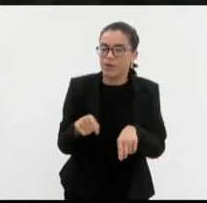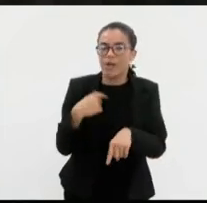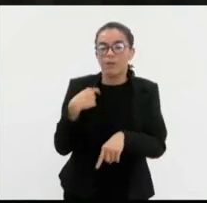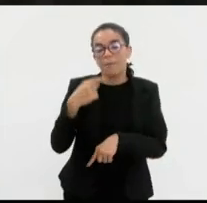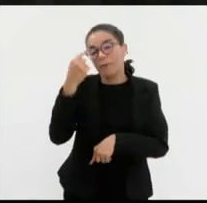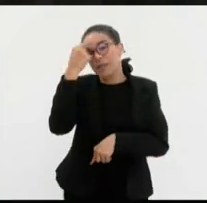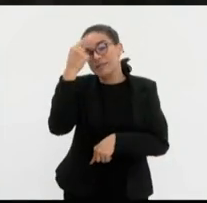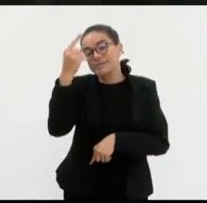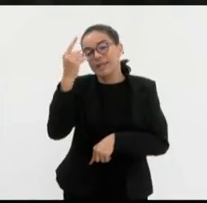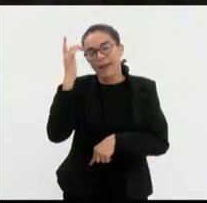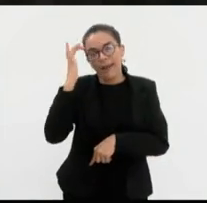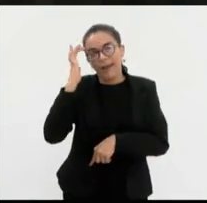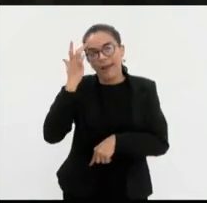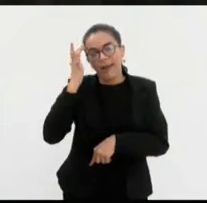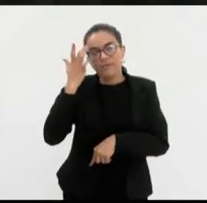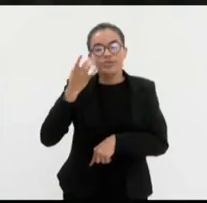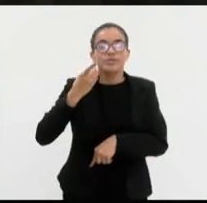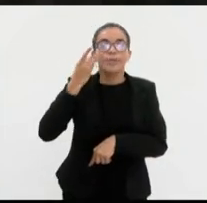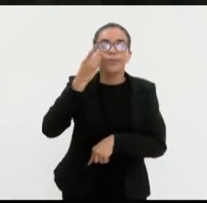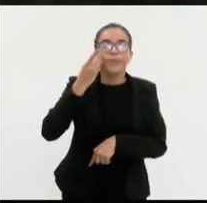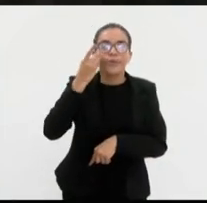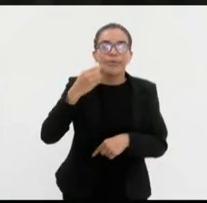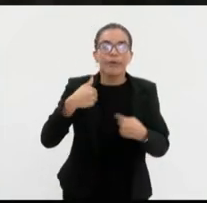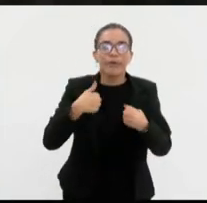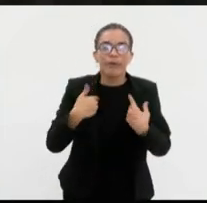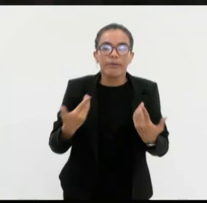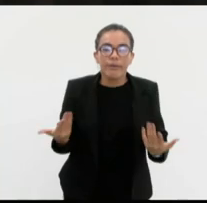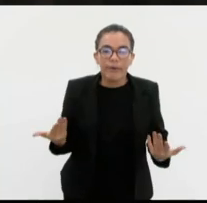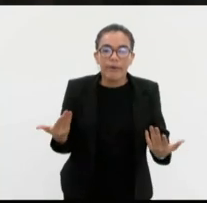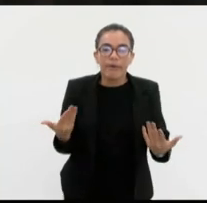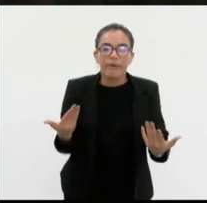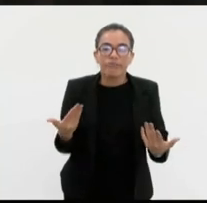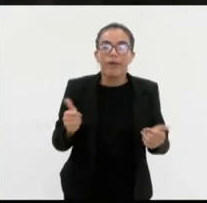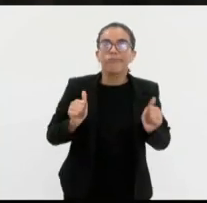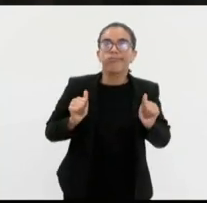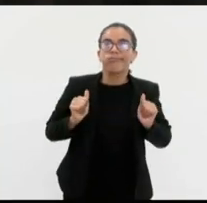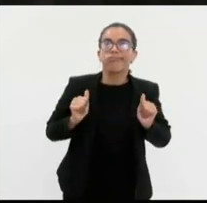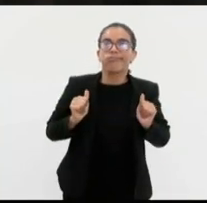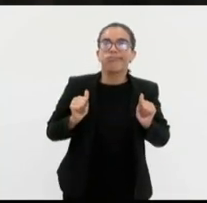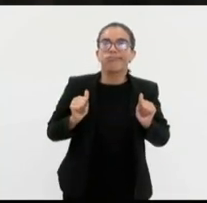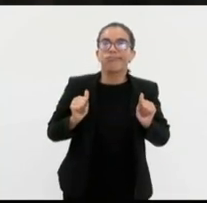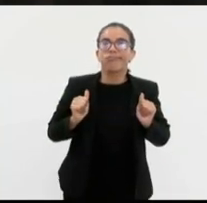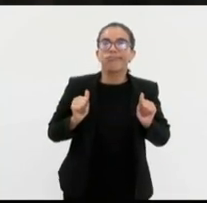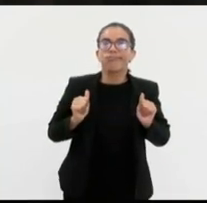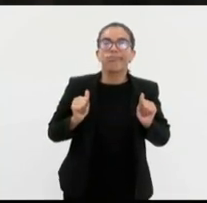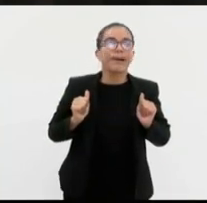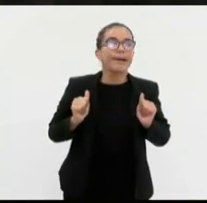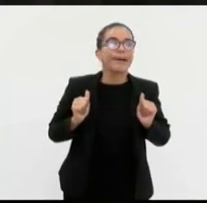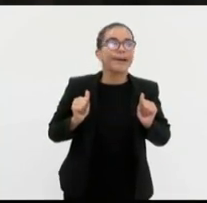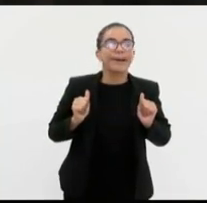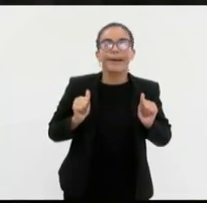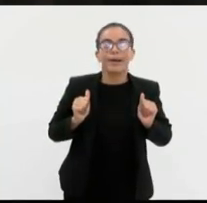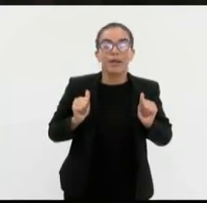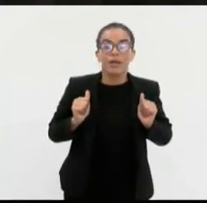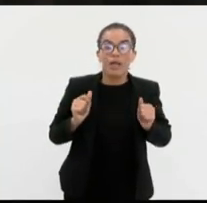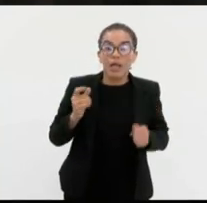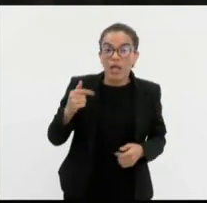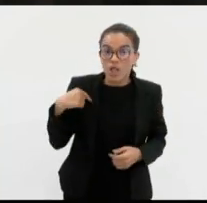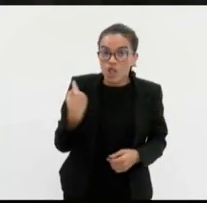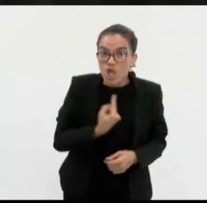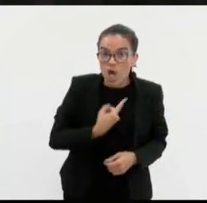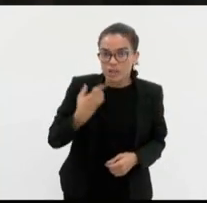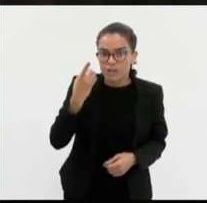acham que o está inerte a única coisa que o Parlamento